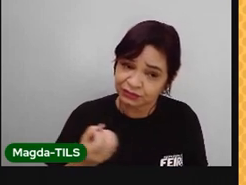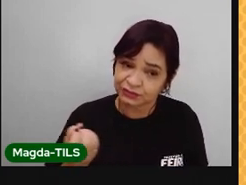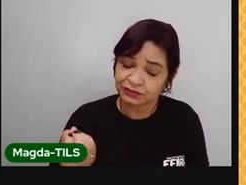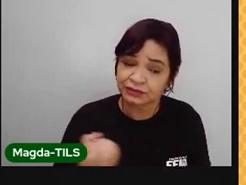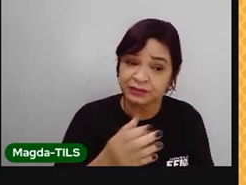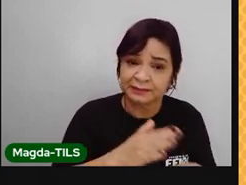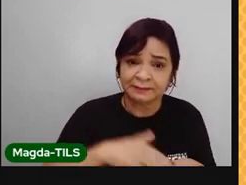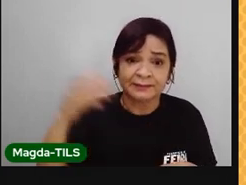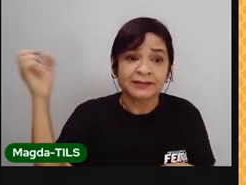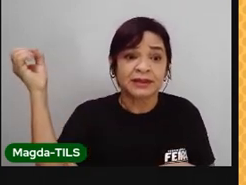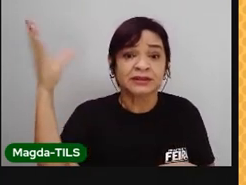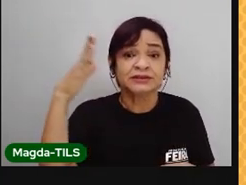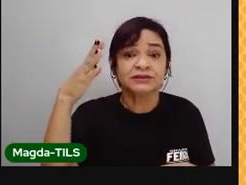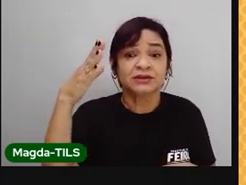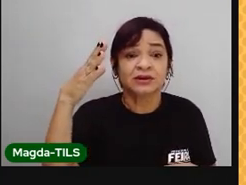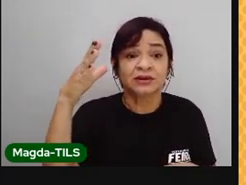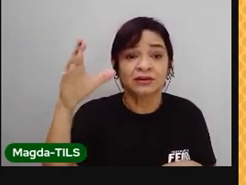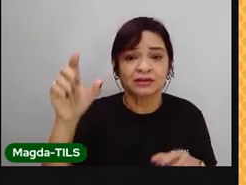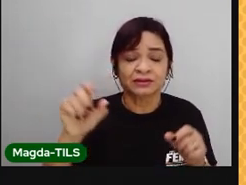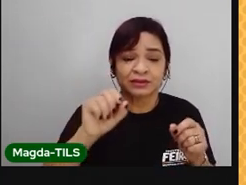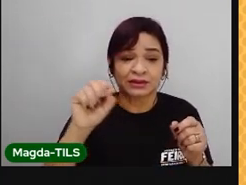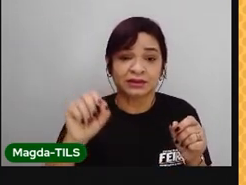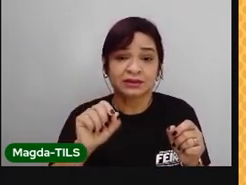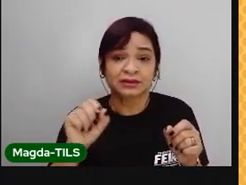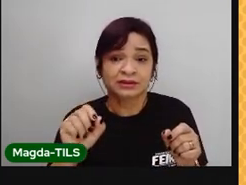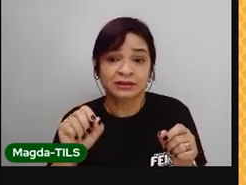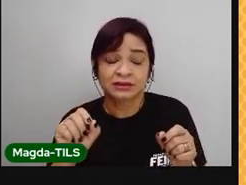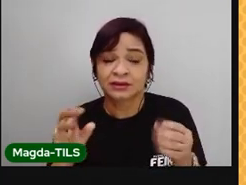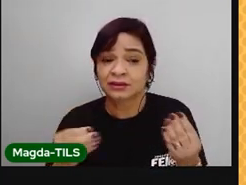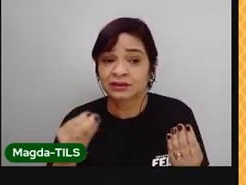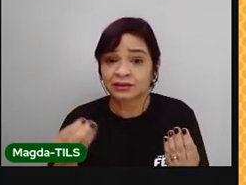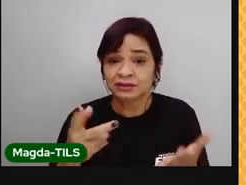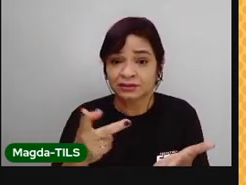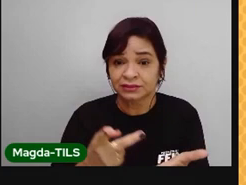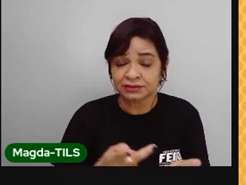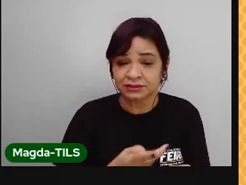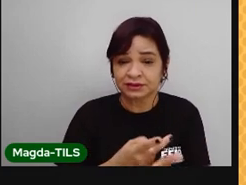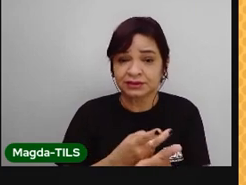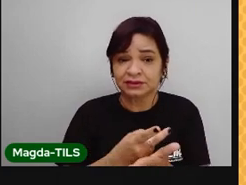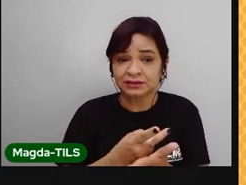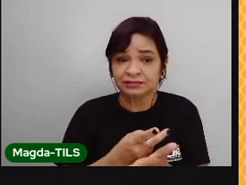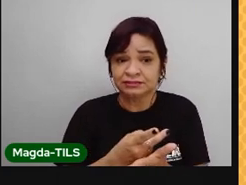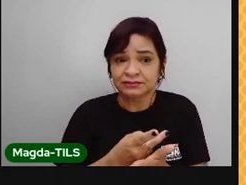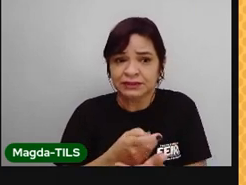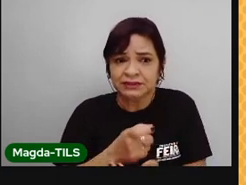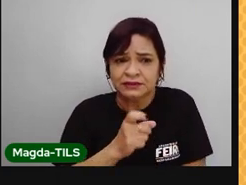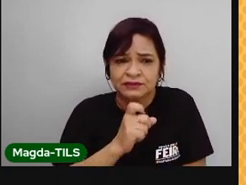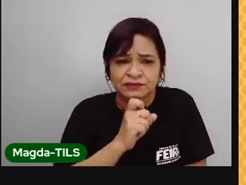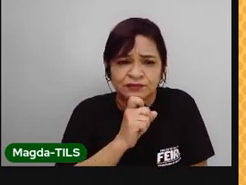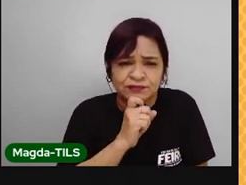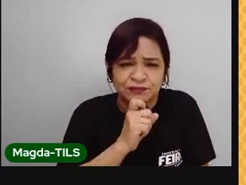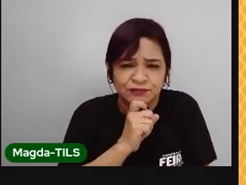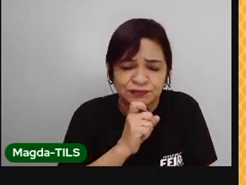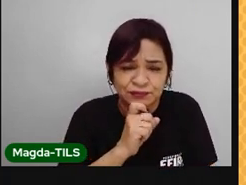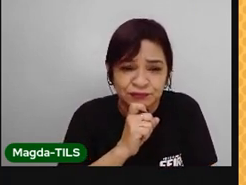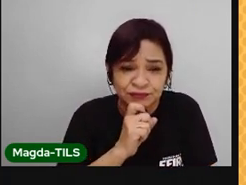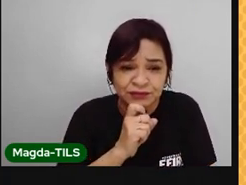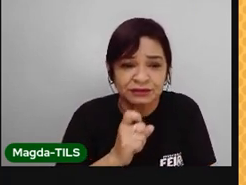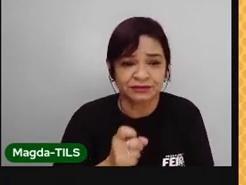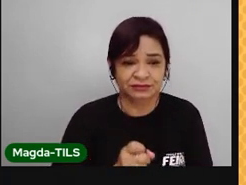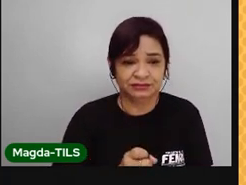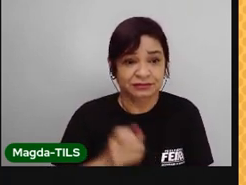iluminado é o hemisfério sul. Então, é inverno no hemisfério norte e verão no hemisfério sul.